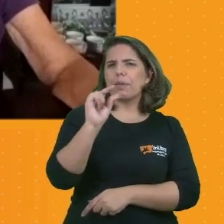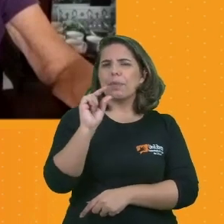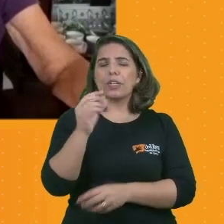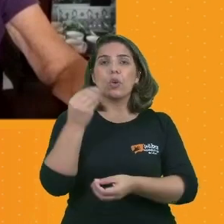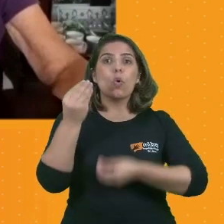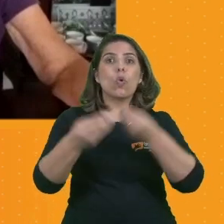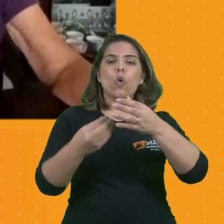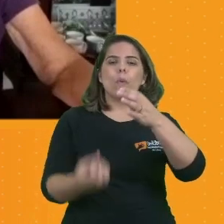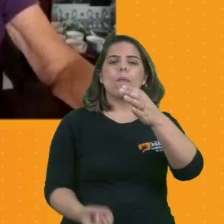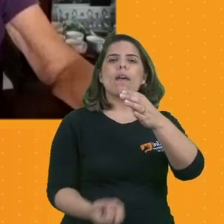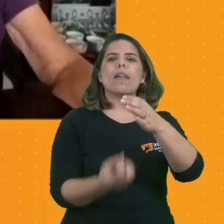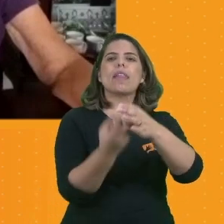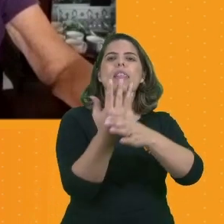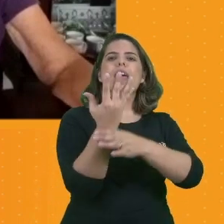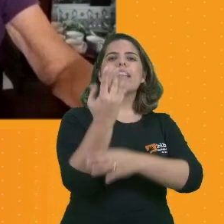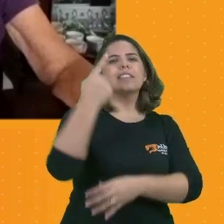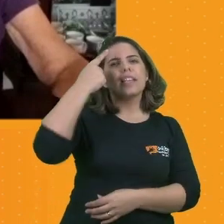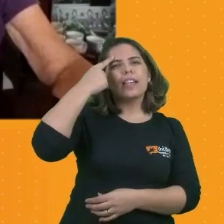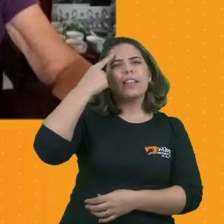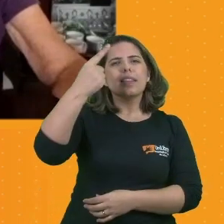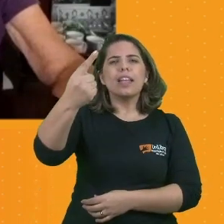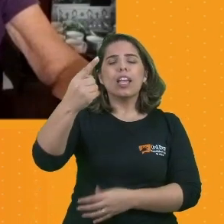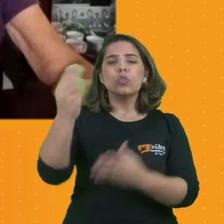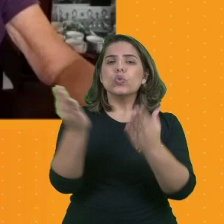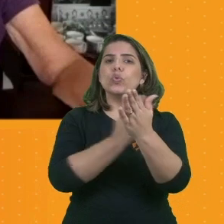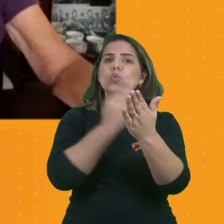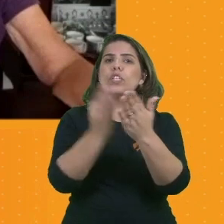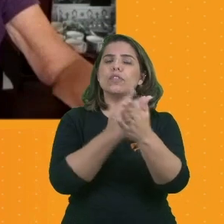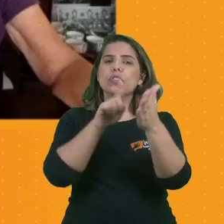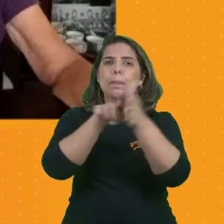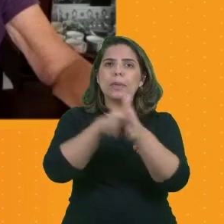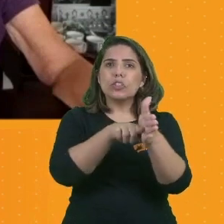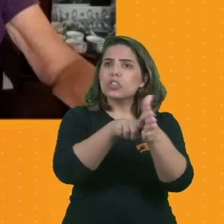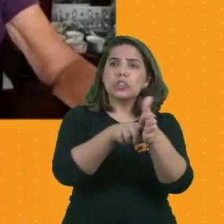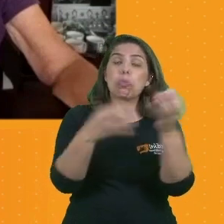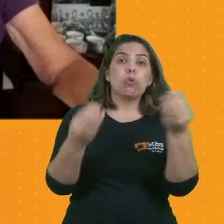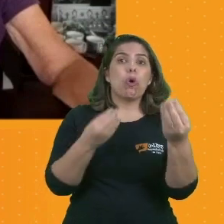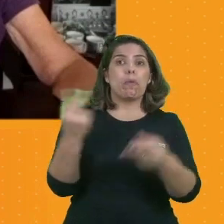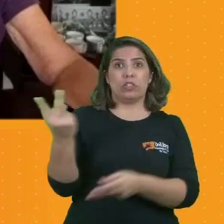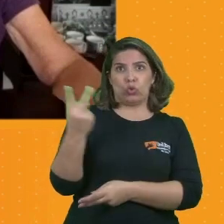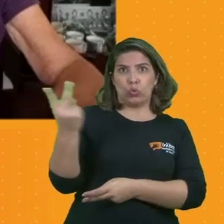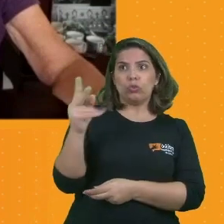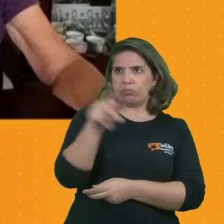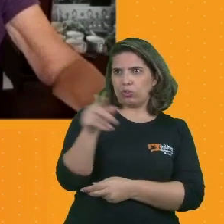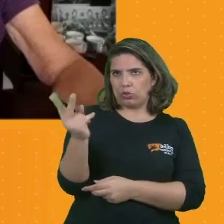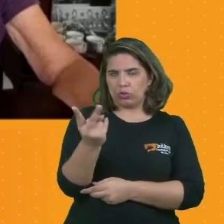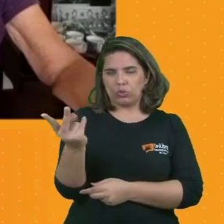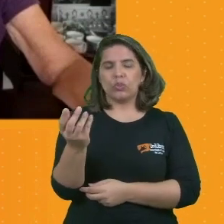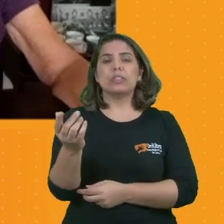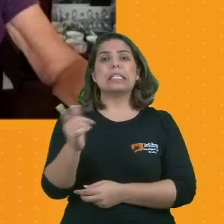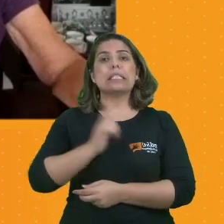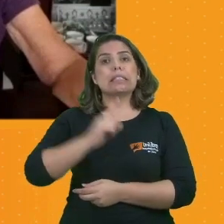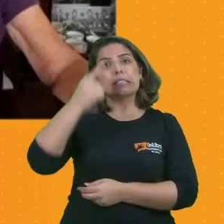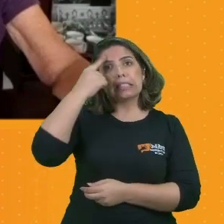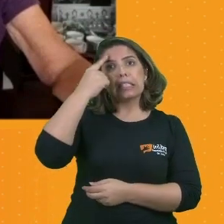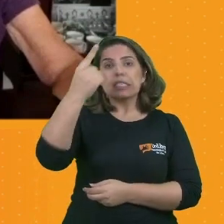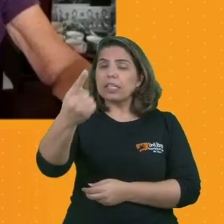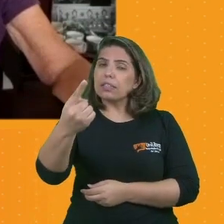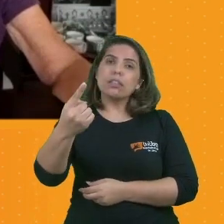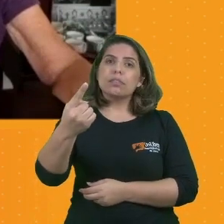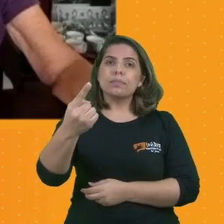que nasce a ideia de um litro de pesquisa como que vocês duas têm as